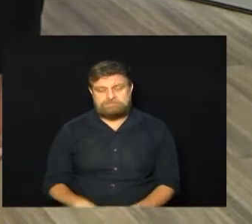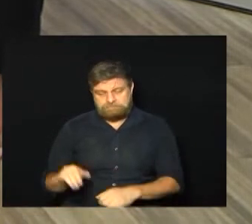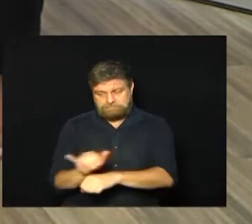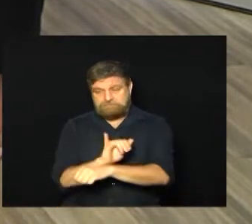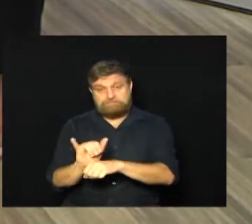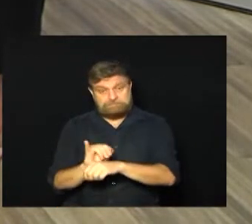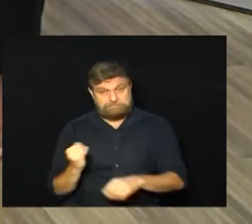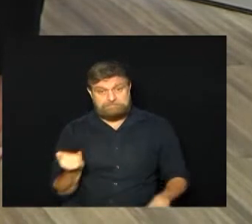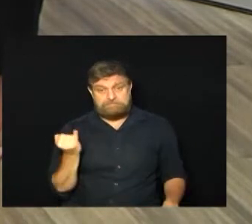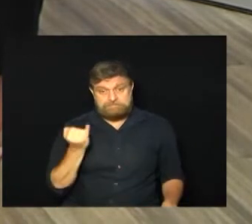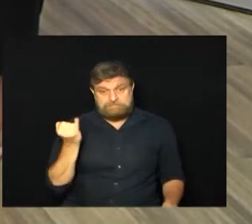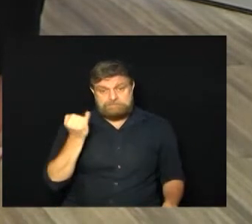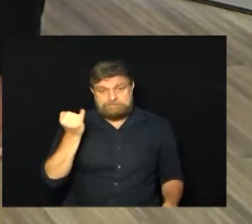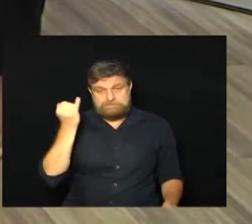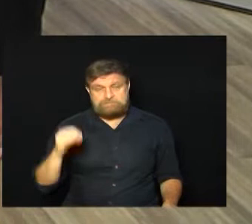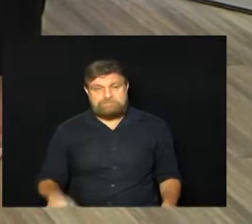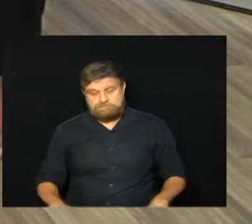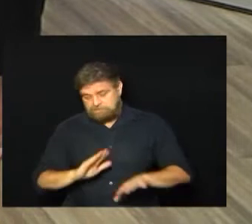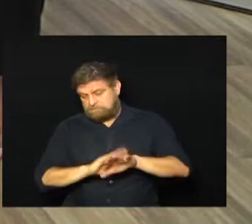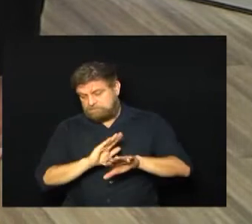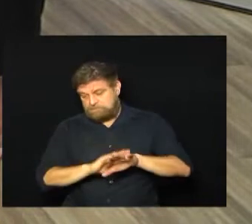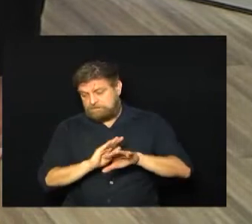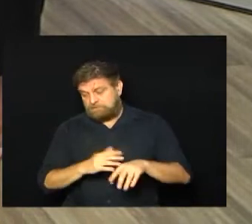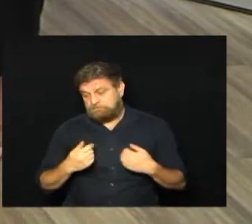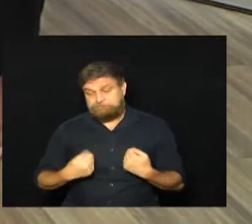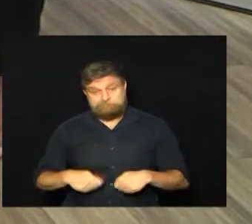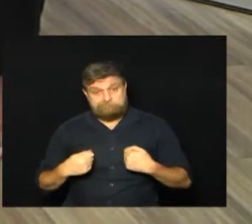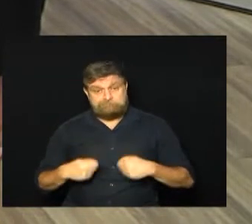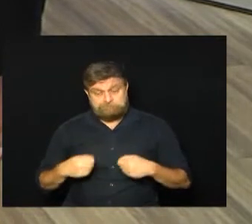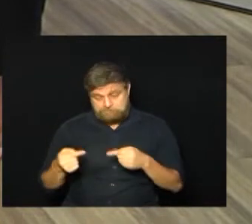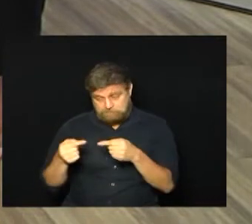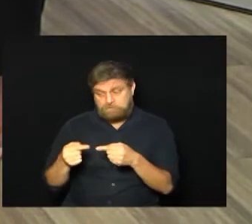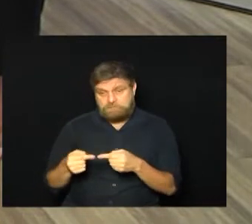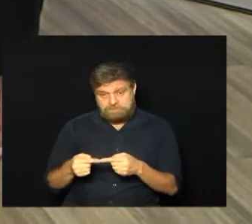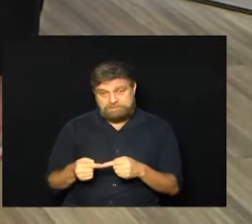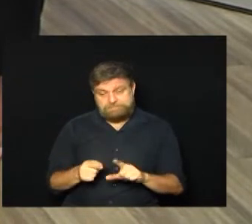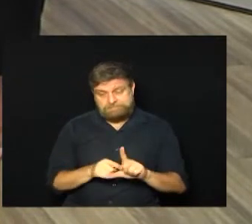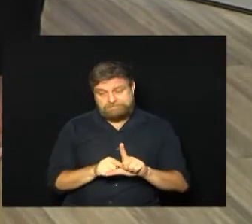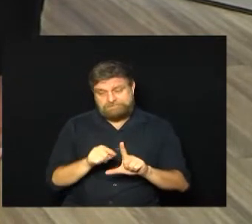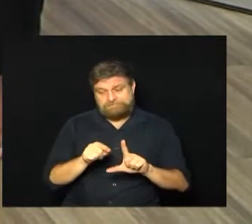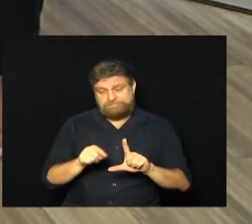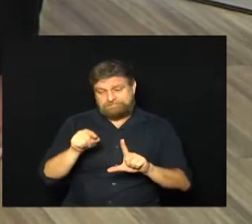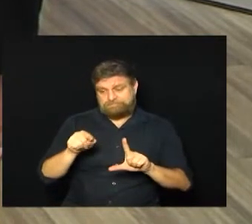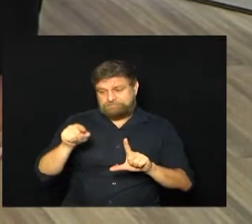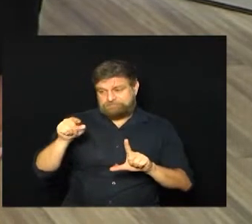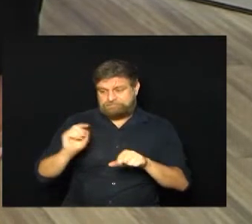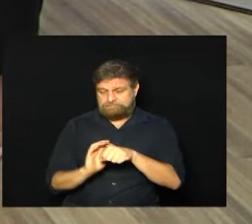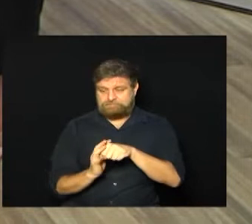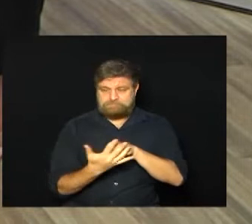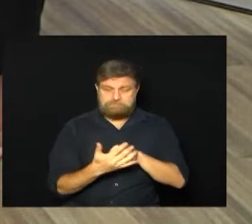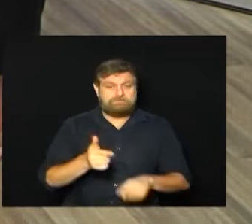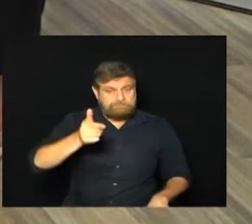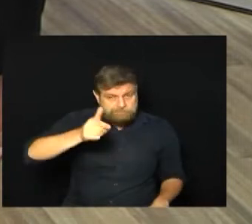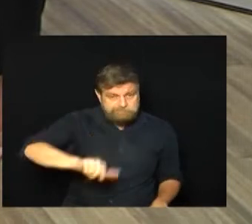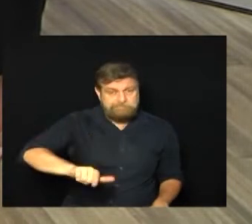Medidas importantes que estão sendo tomadas, necessárias de acordo com o avanço, infelizmente, da Covid-19,